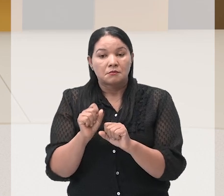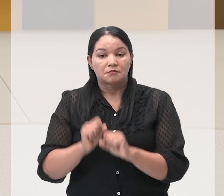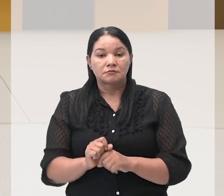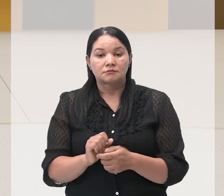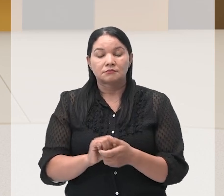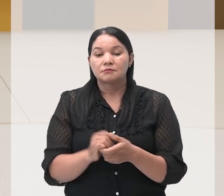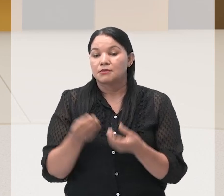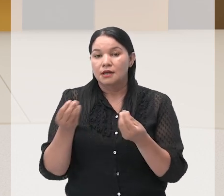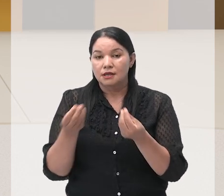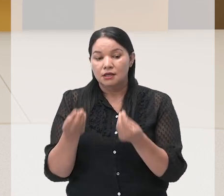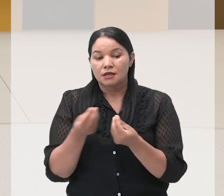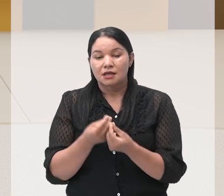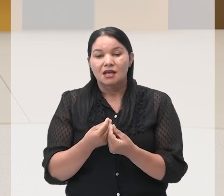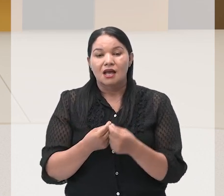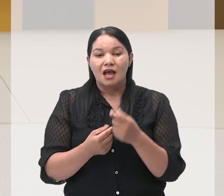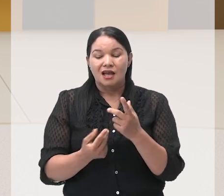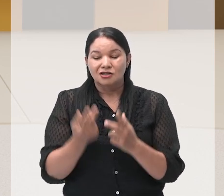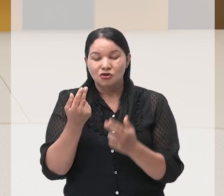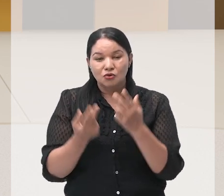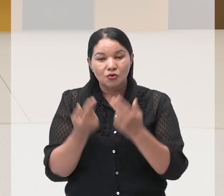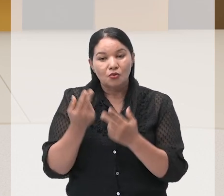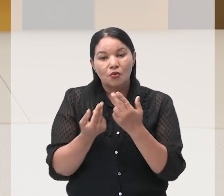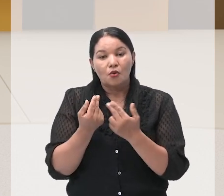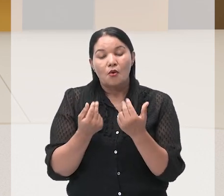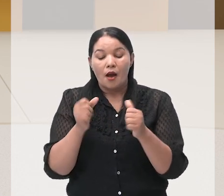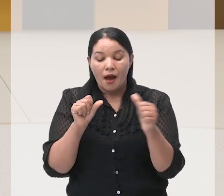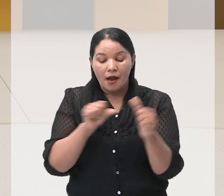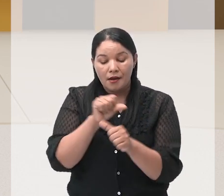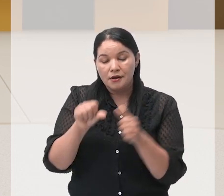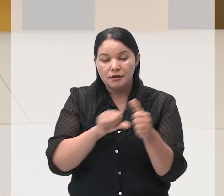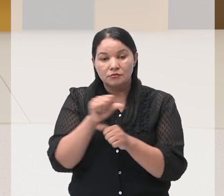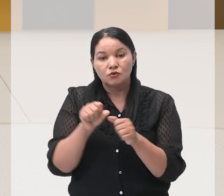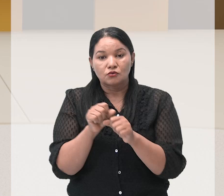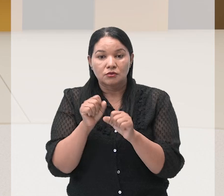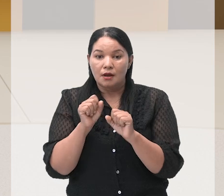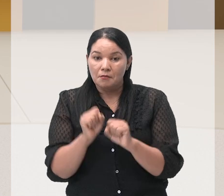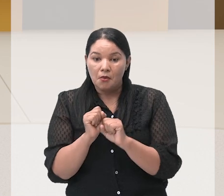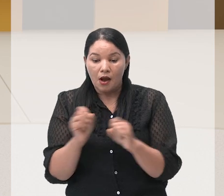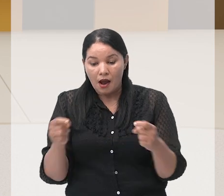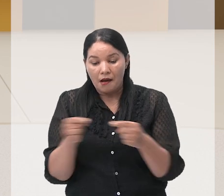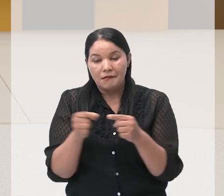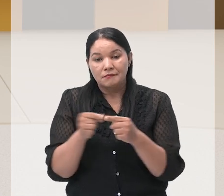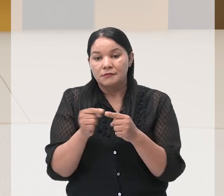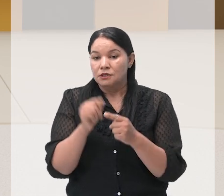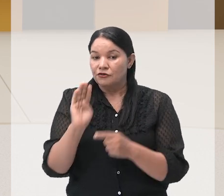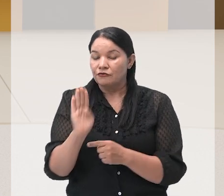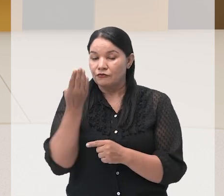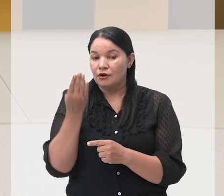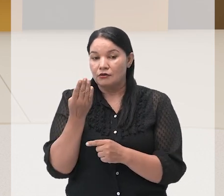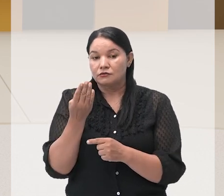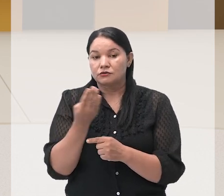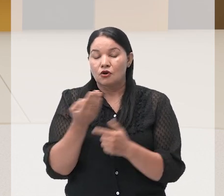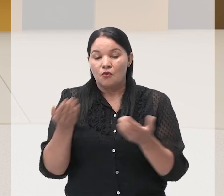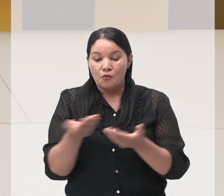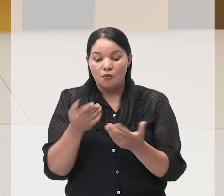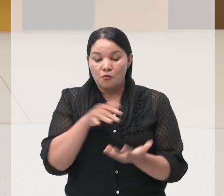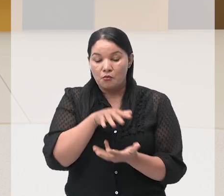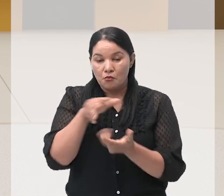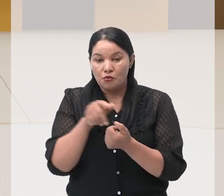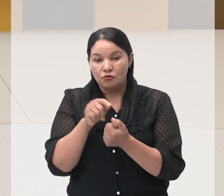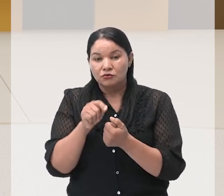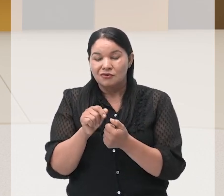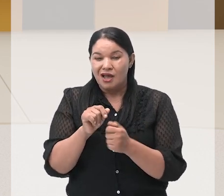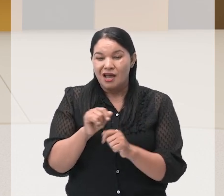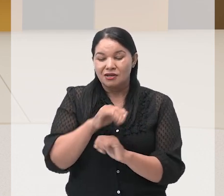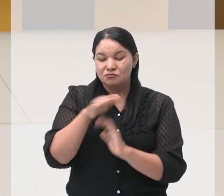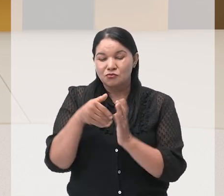sustentação à narrativa falsa. No mundo dessa era digital, onde várias tecnologias são criadas